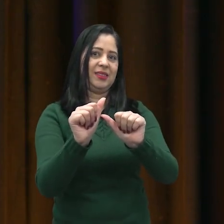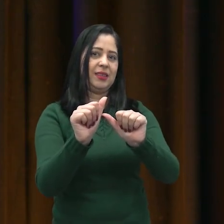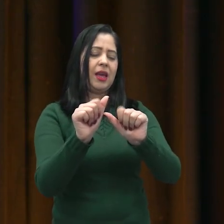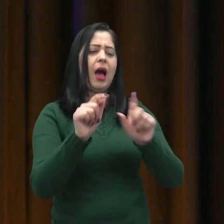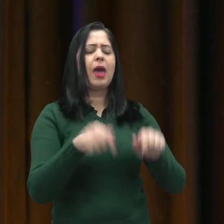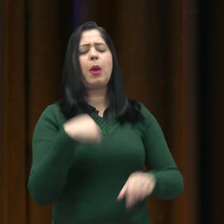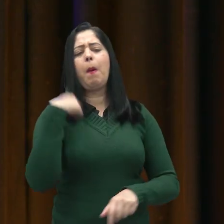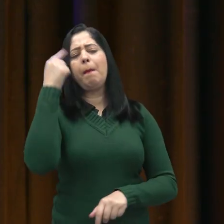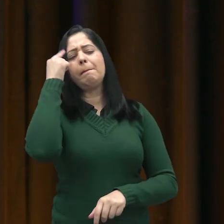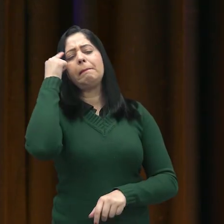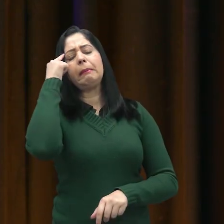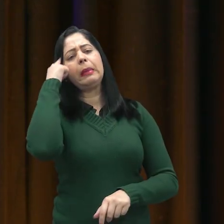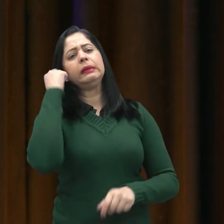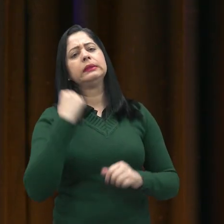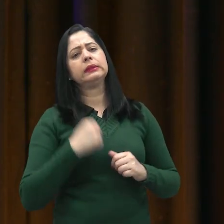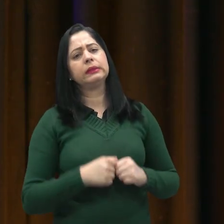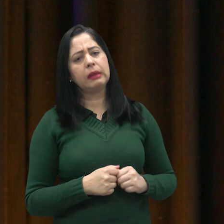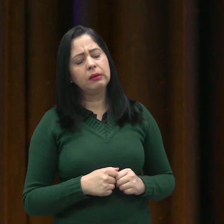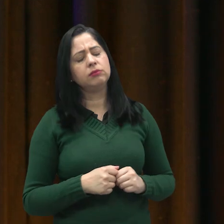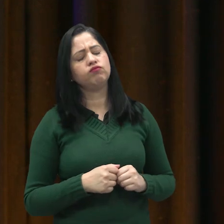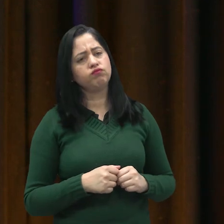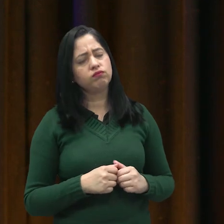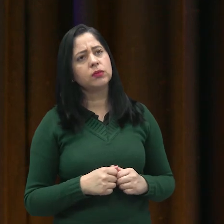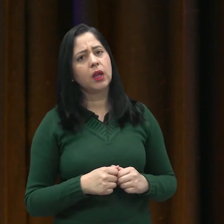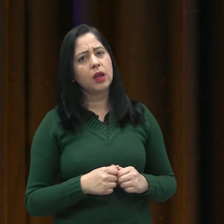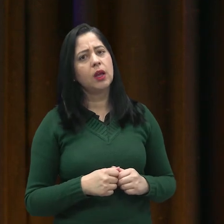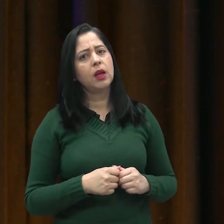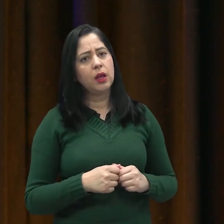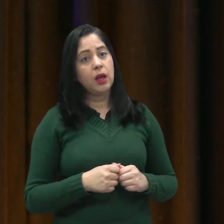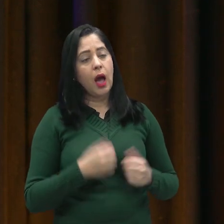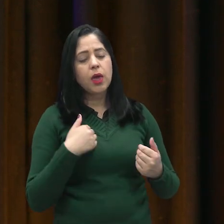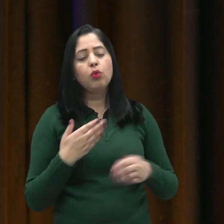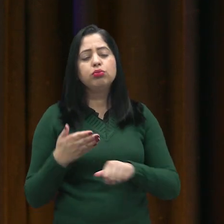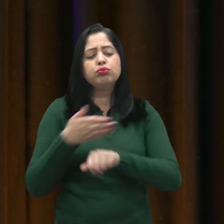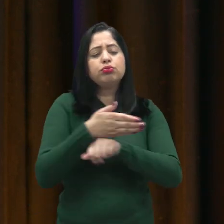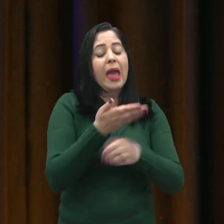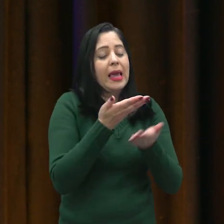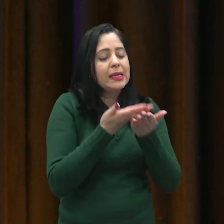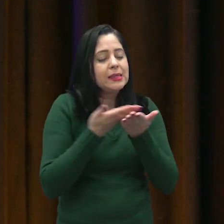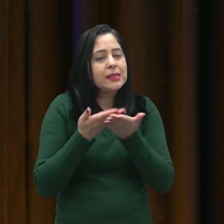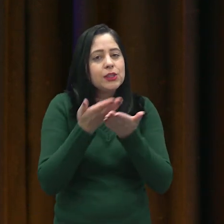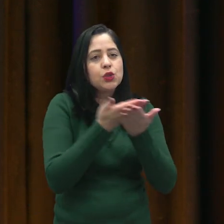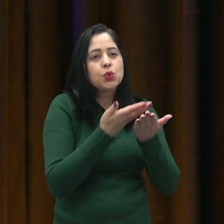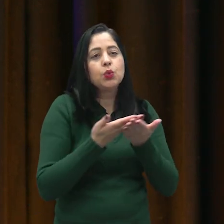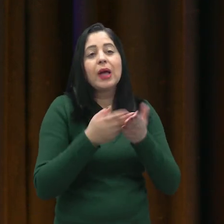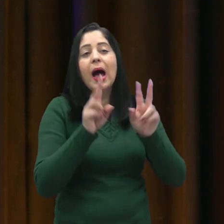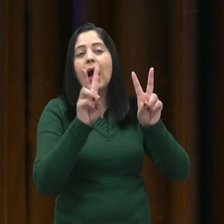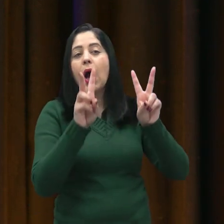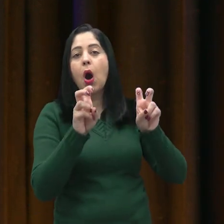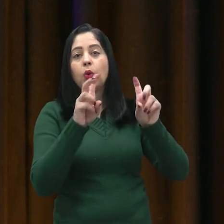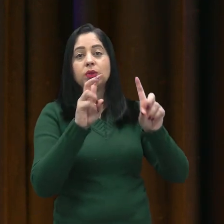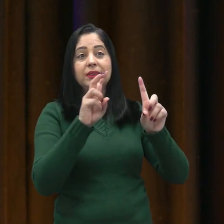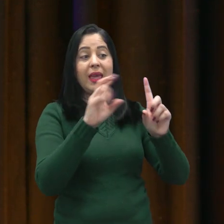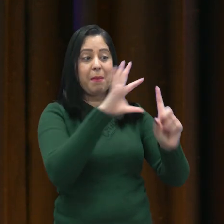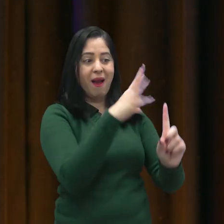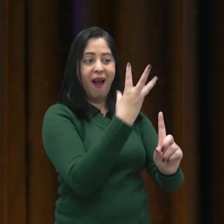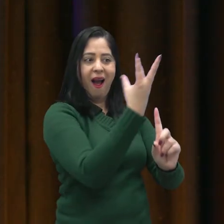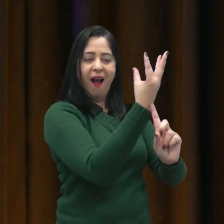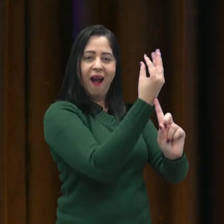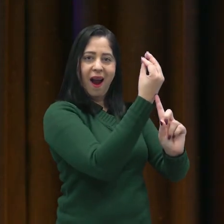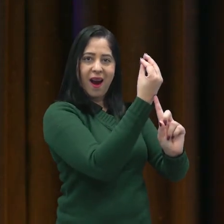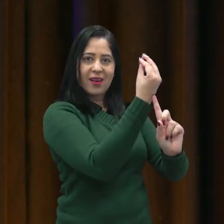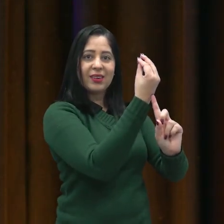me profissionalizar e estudar mais sobre a arte, né, na vida ali das